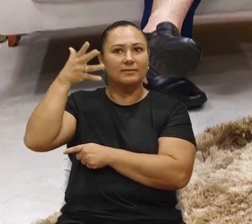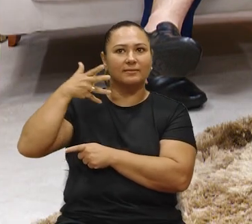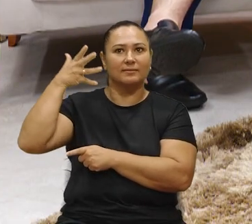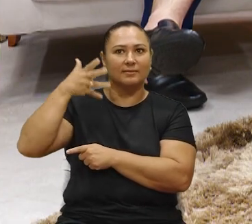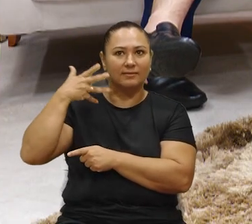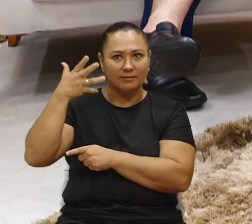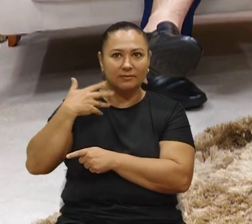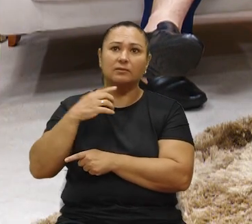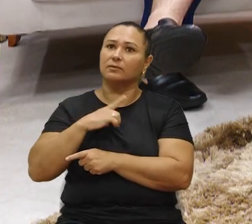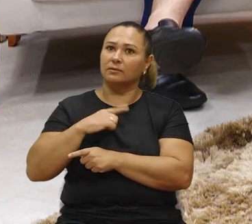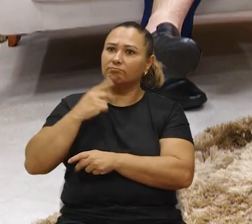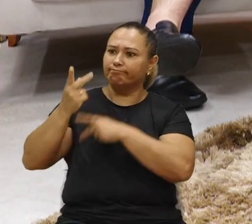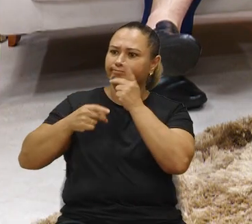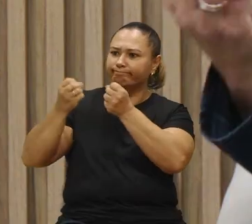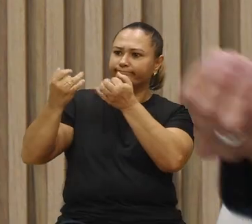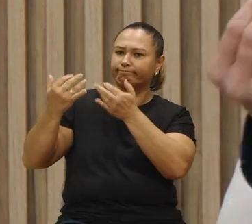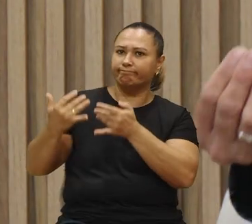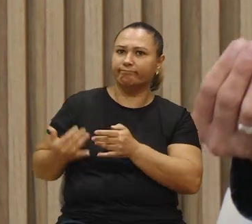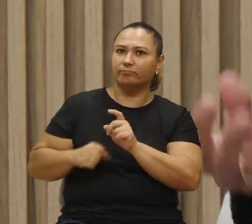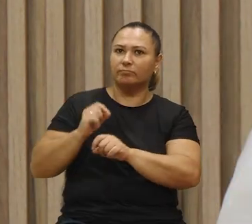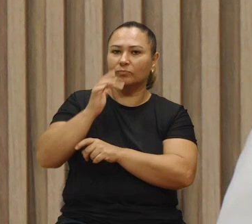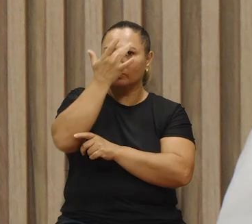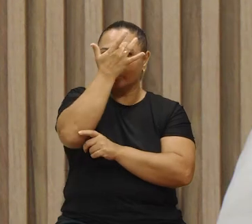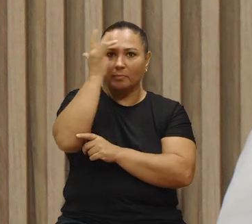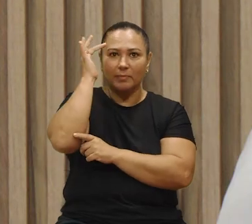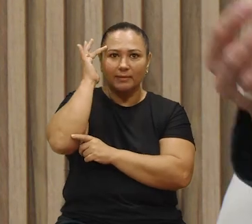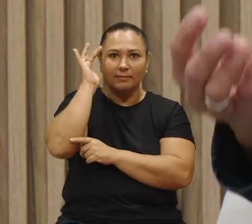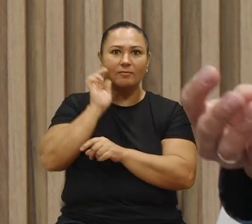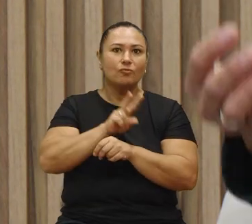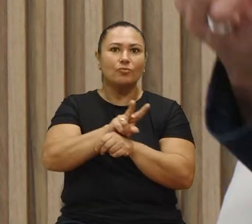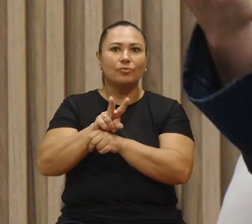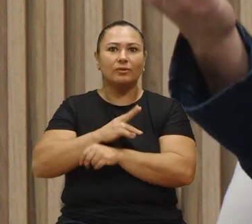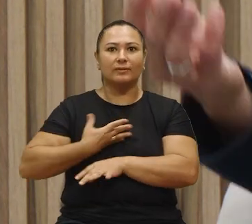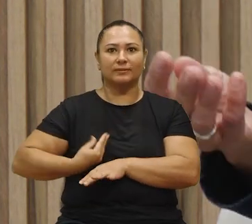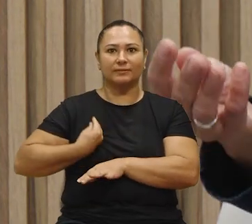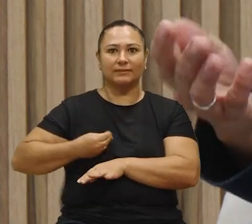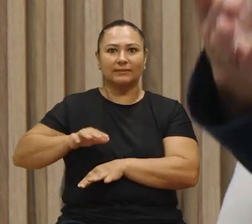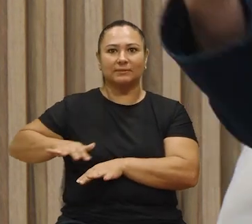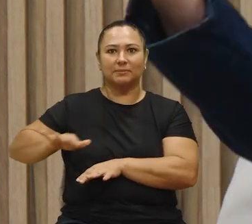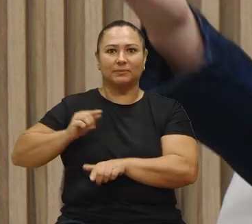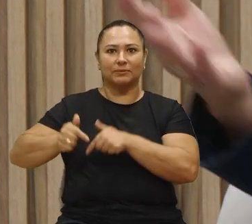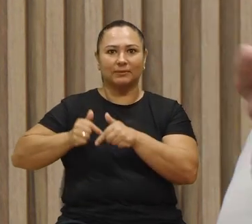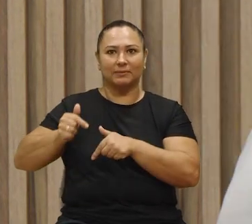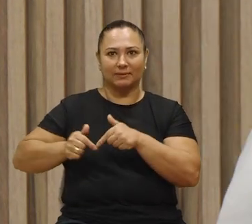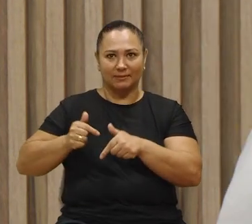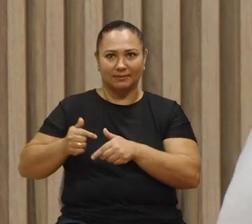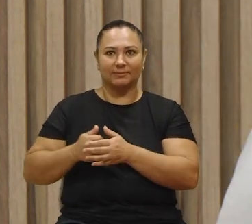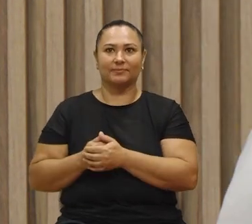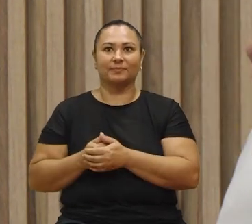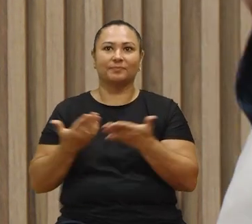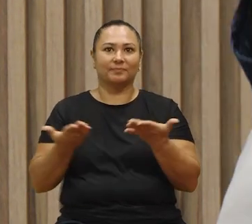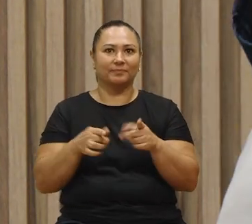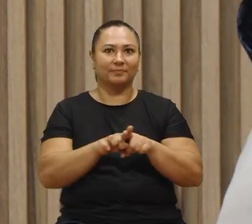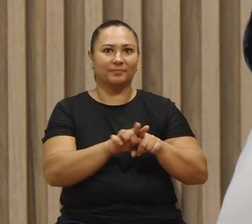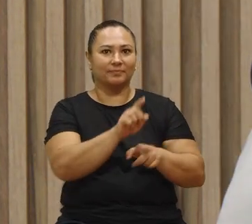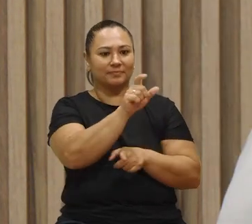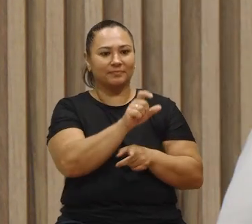filósofo, palestrante e tem falado muito sobre saúde mental, cuidado com a vida no ambiente de